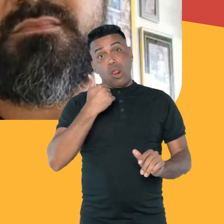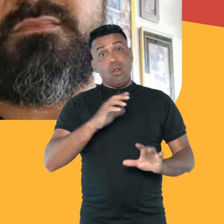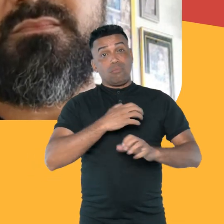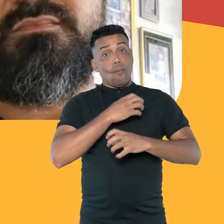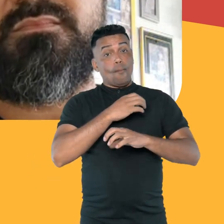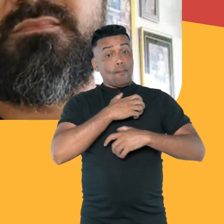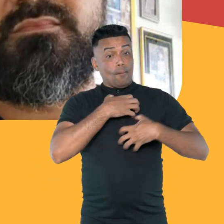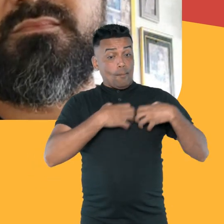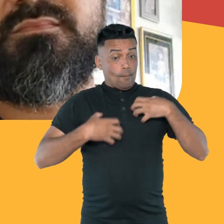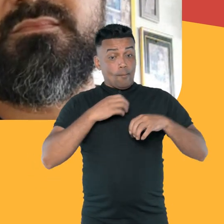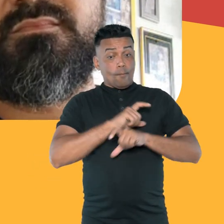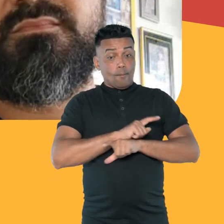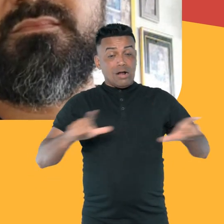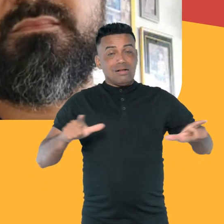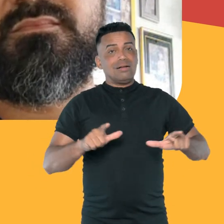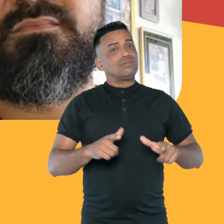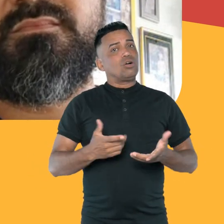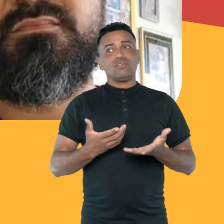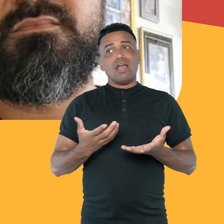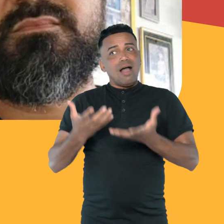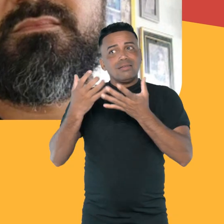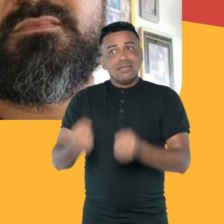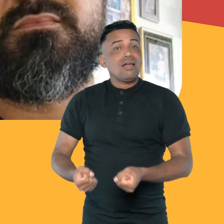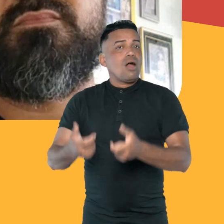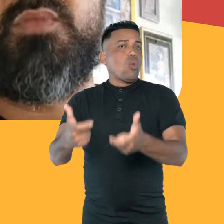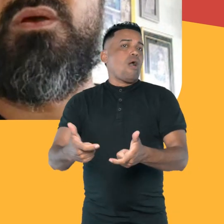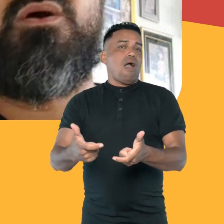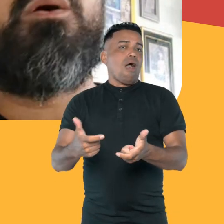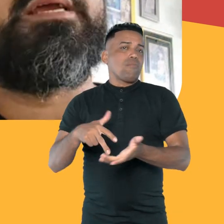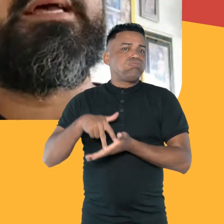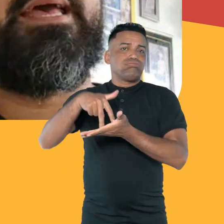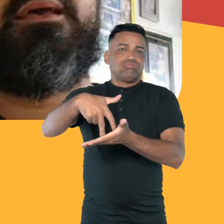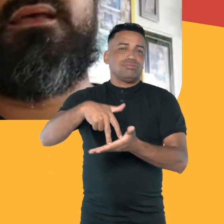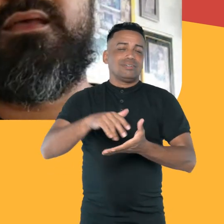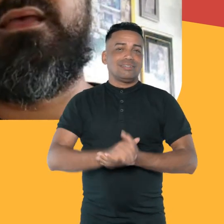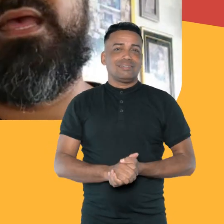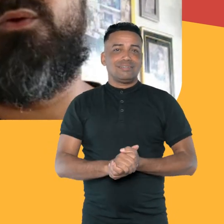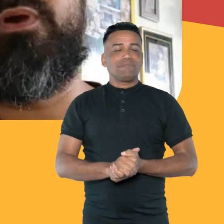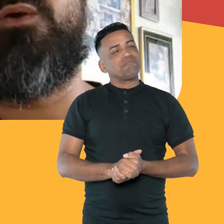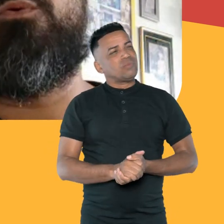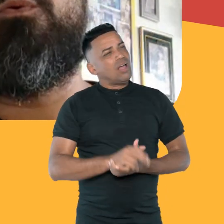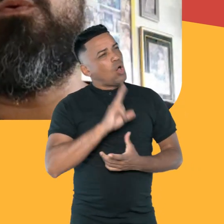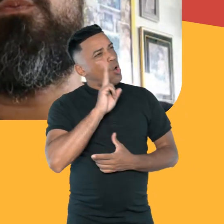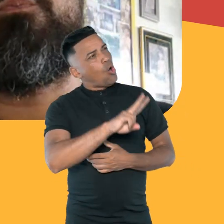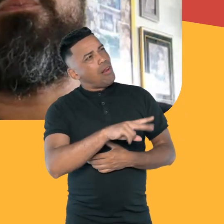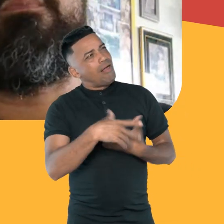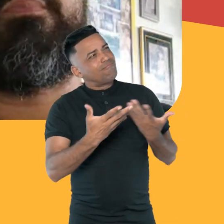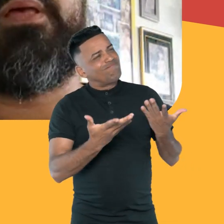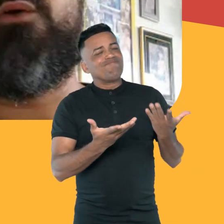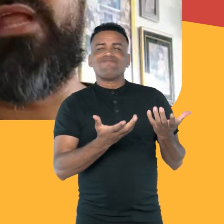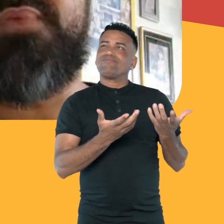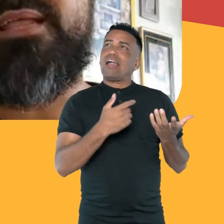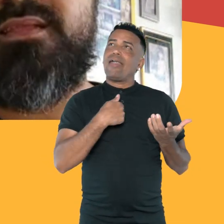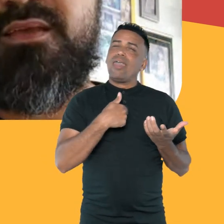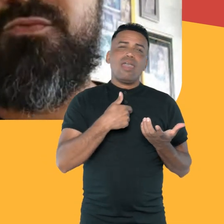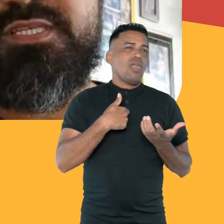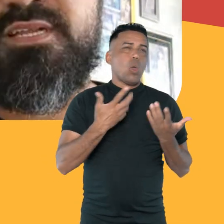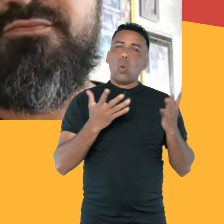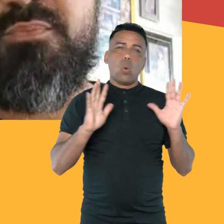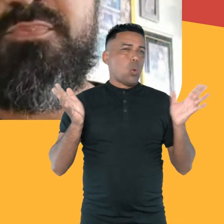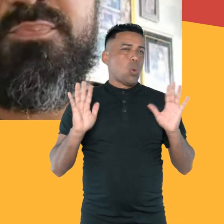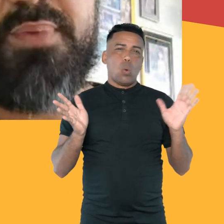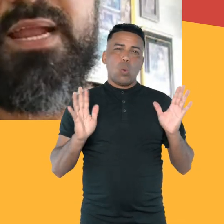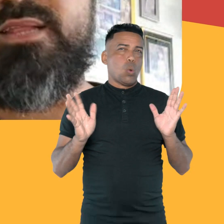você assumir esse lugar de forma tão aguerrida e tão inspirada? Olha, eu nem me